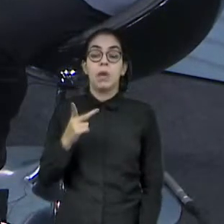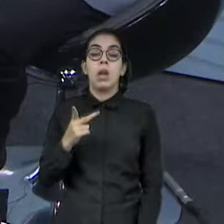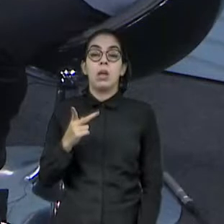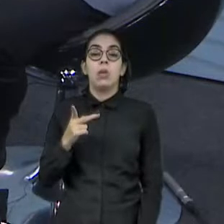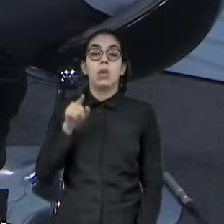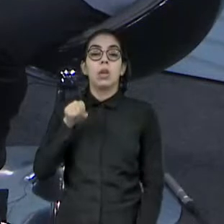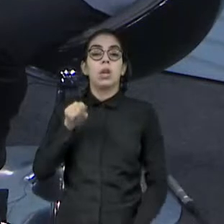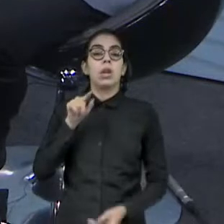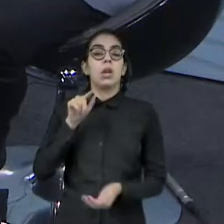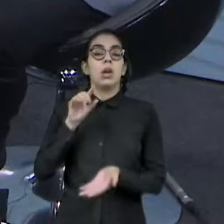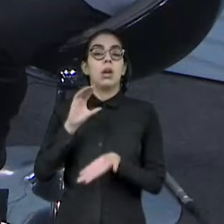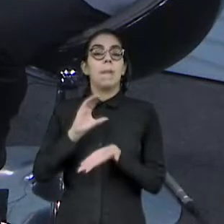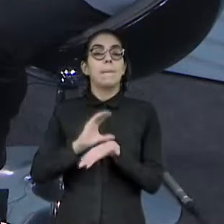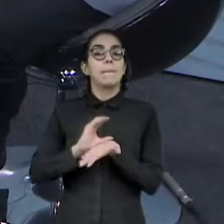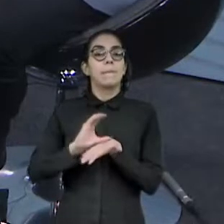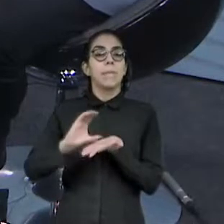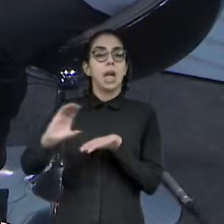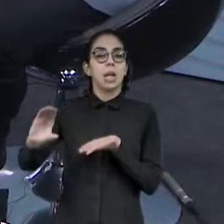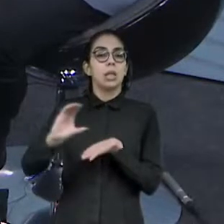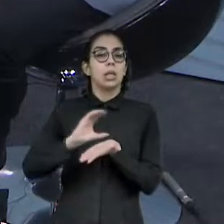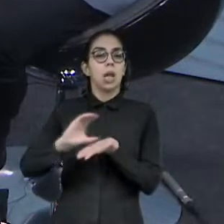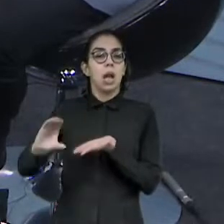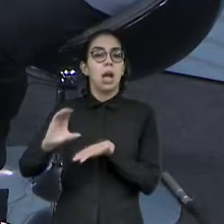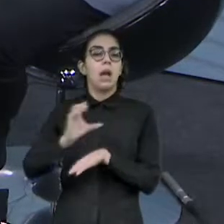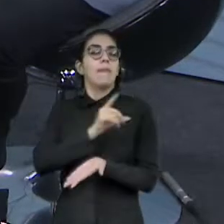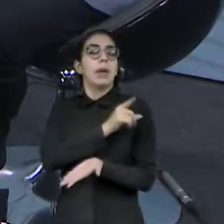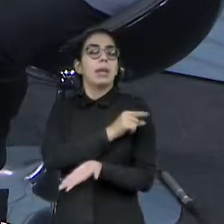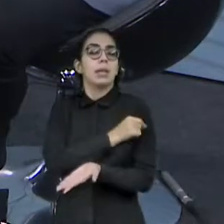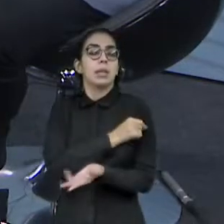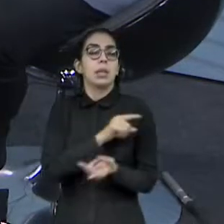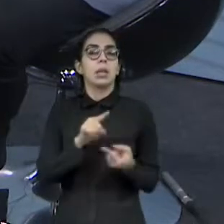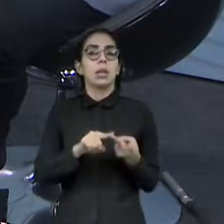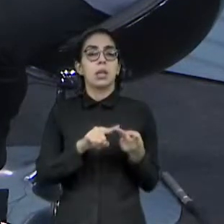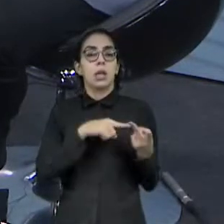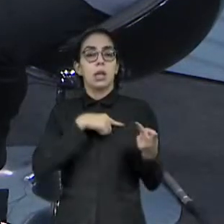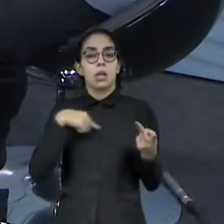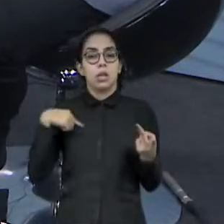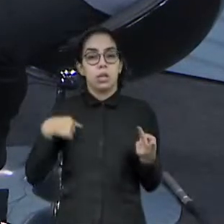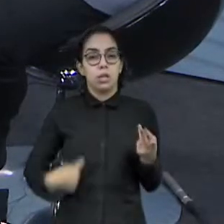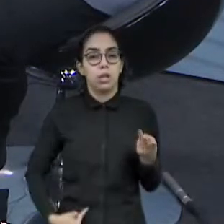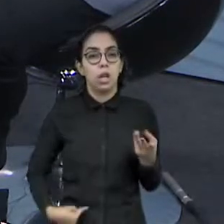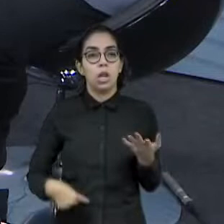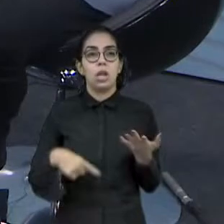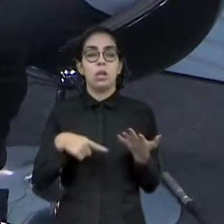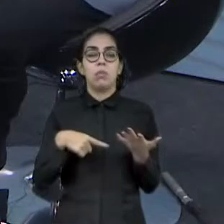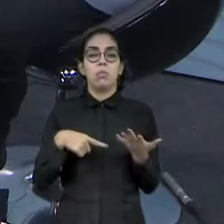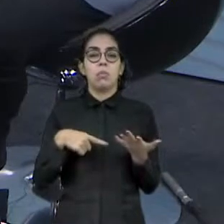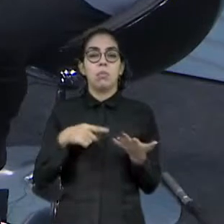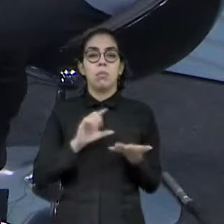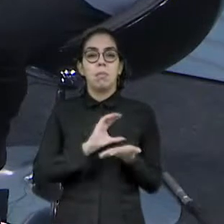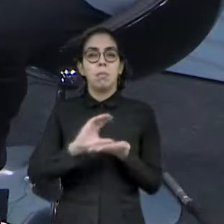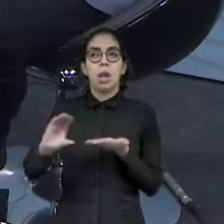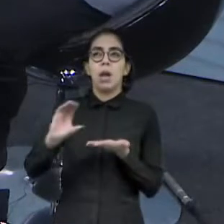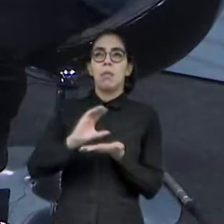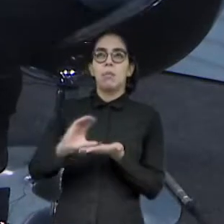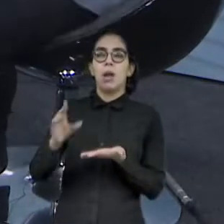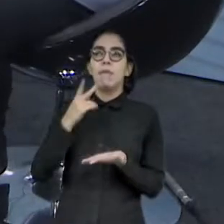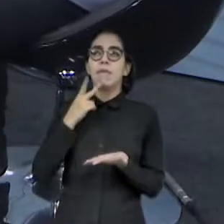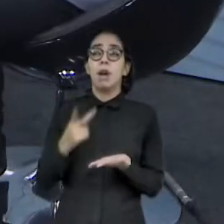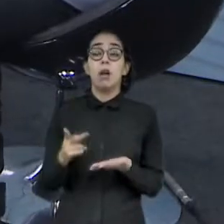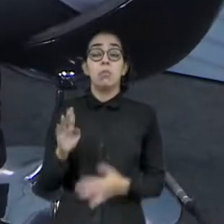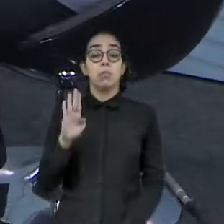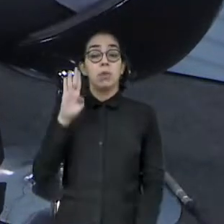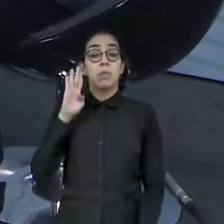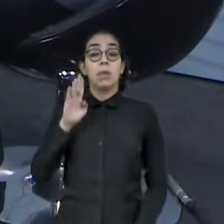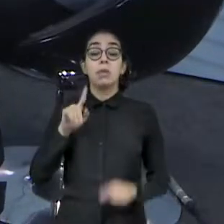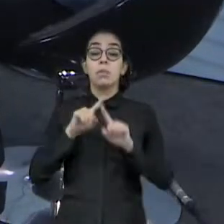milhares a China também anunciou, a Londres anunciou, mas na prática essas vacinas não chegaram. Não